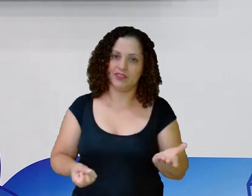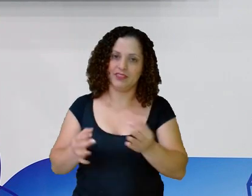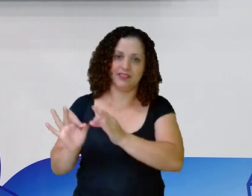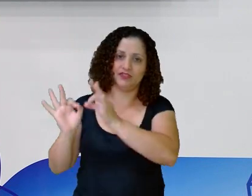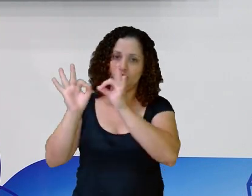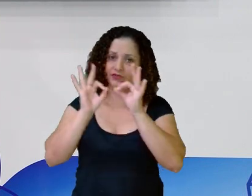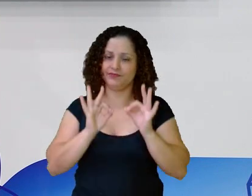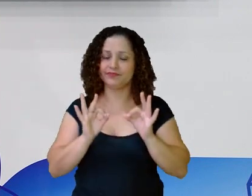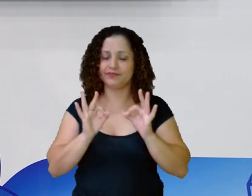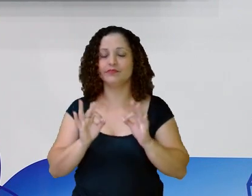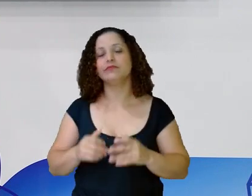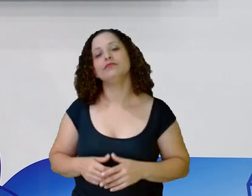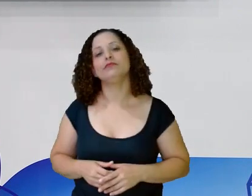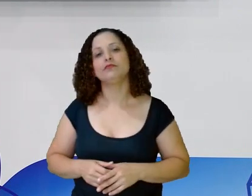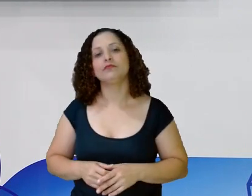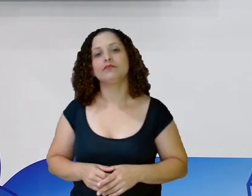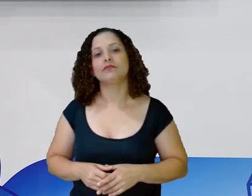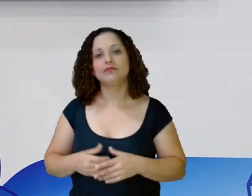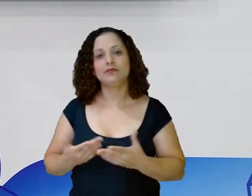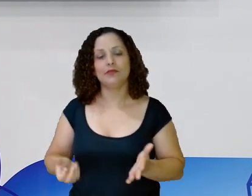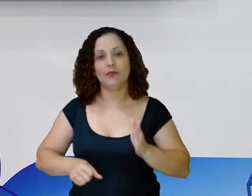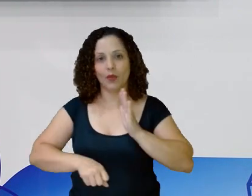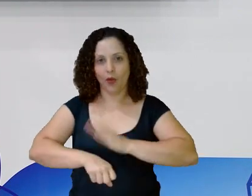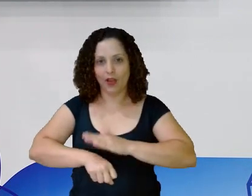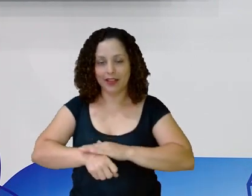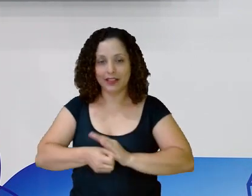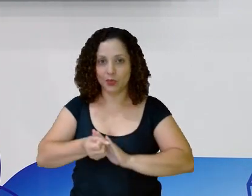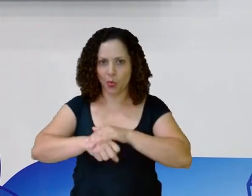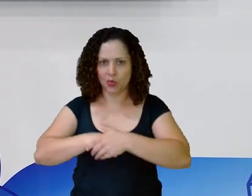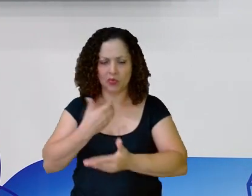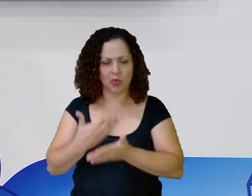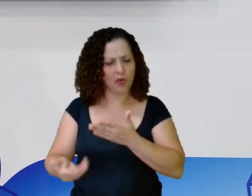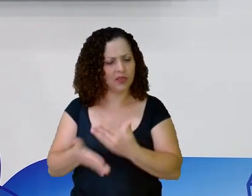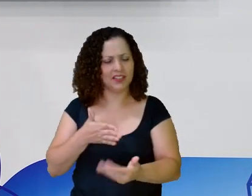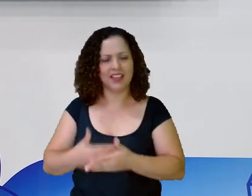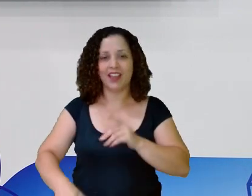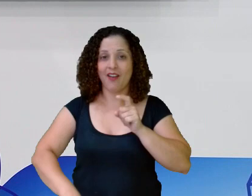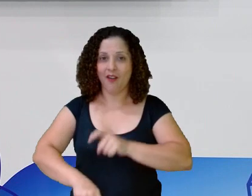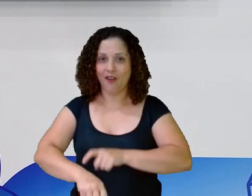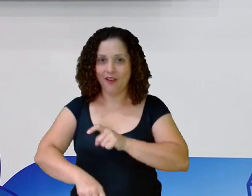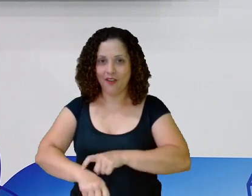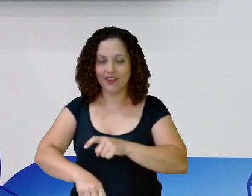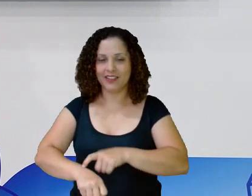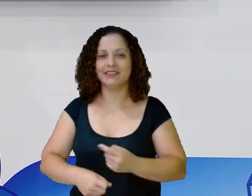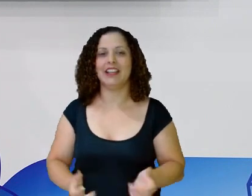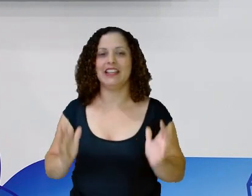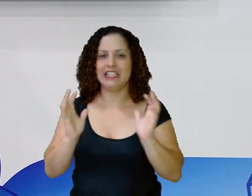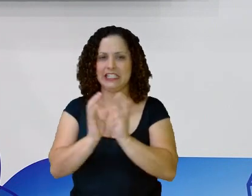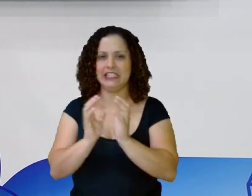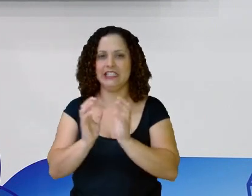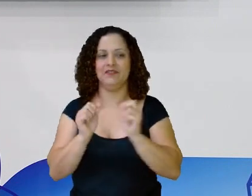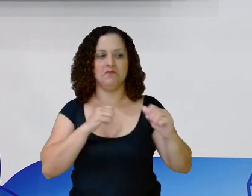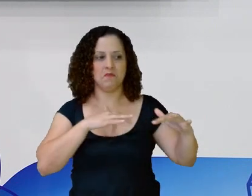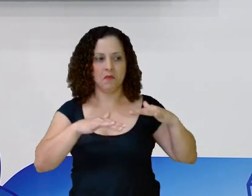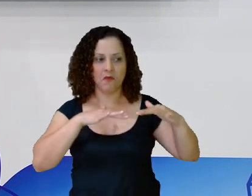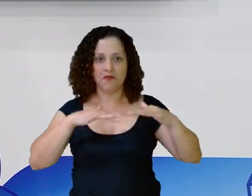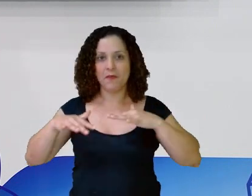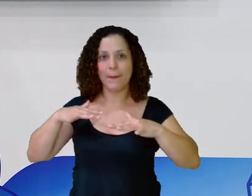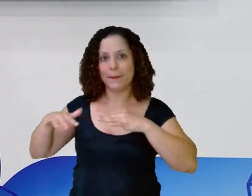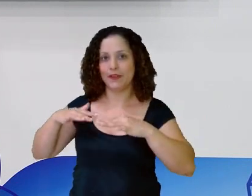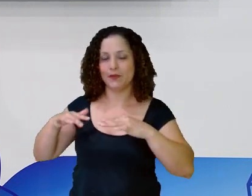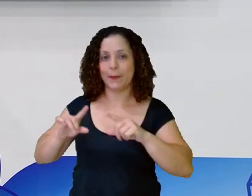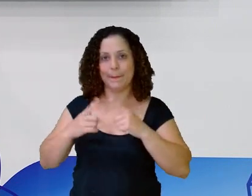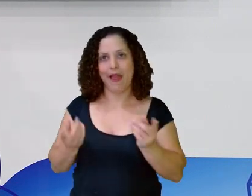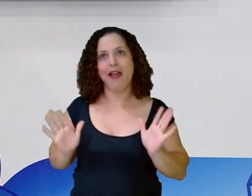assistindo, mas se você estiver assistindo também no horário da noite, em qualquer horário, a cidade vai estar em movimento. Claro que